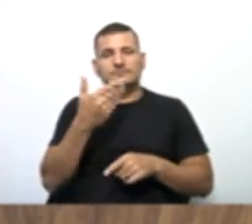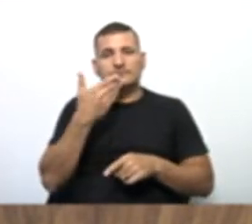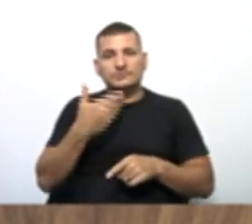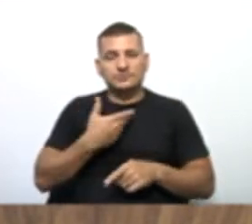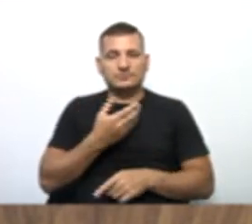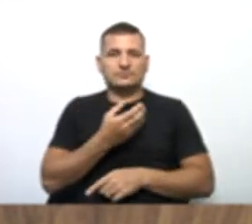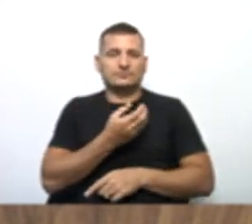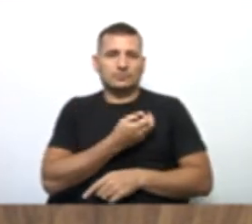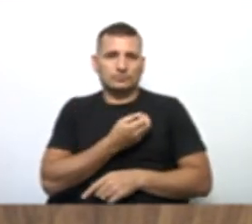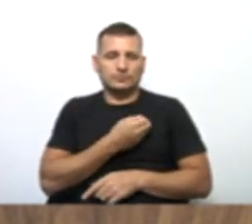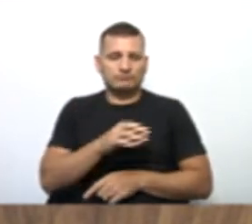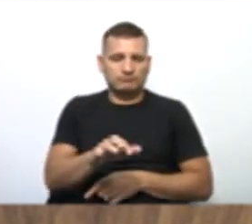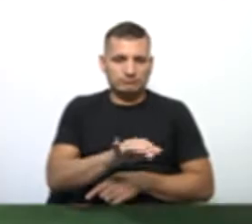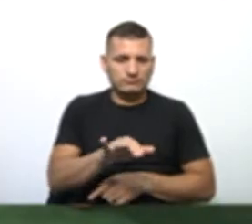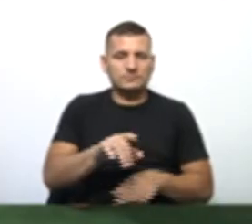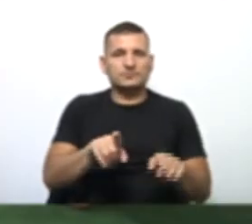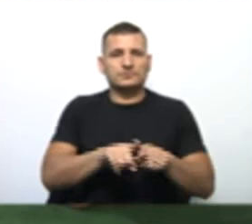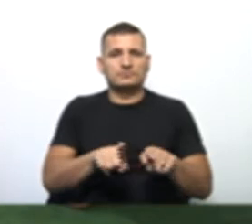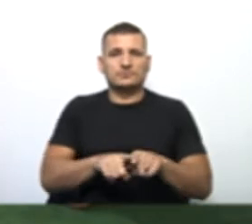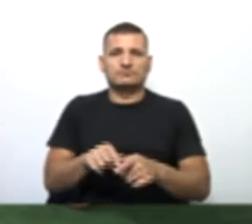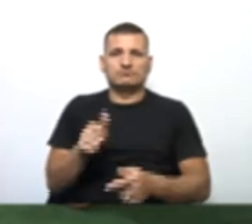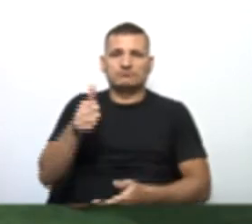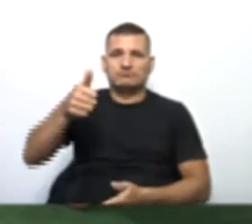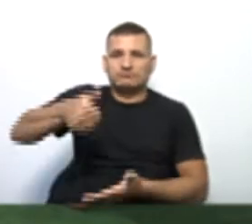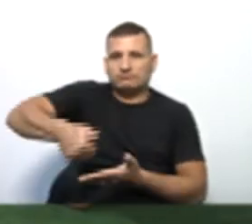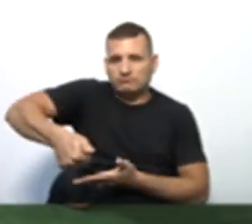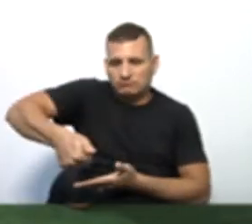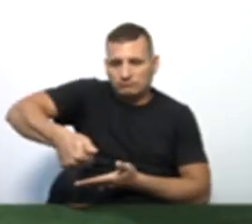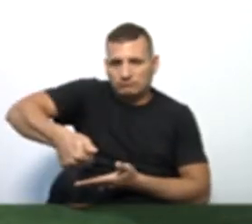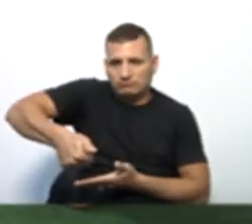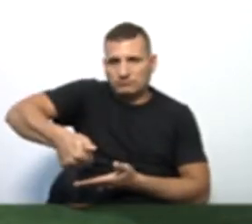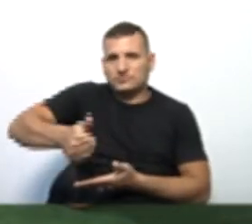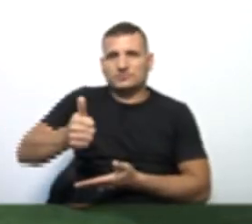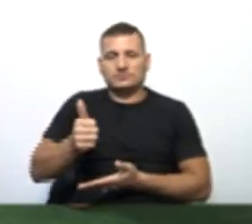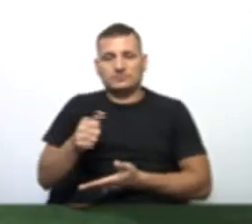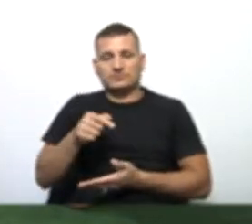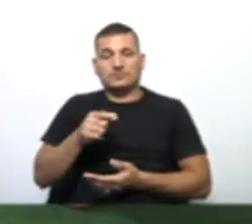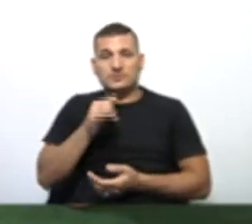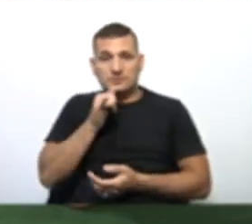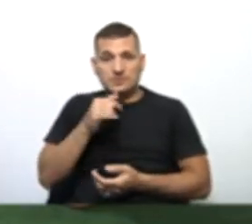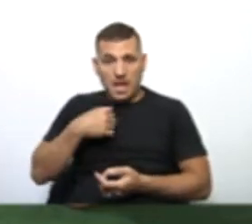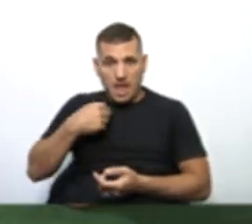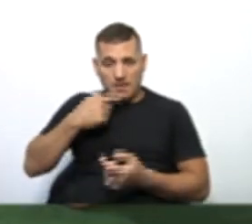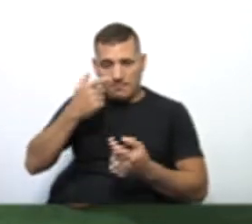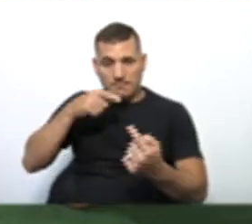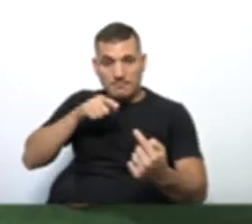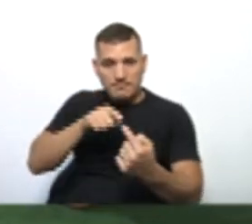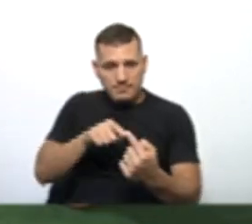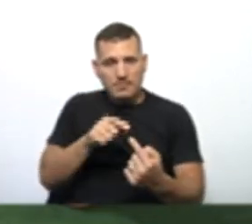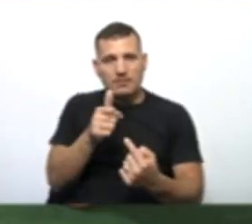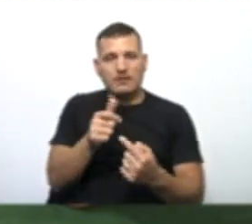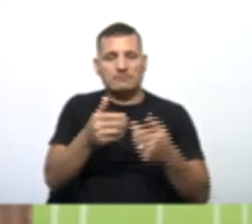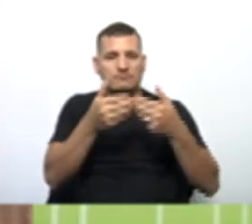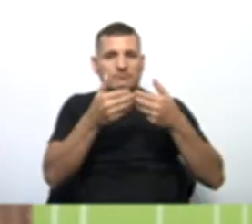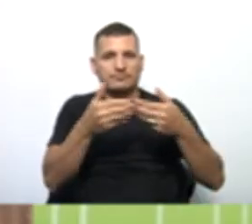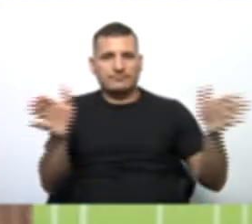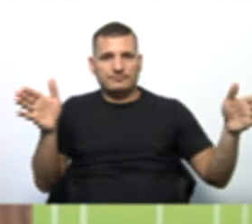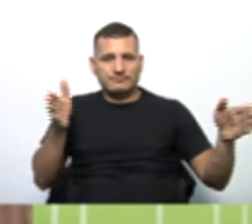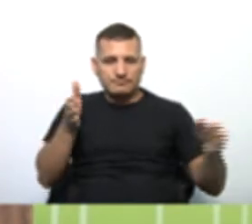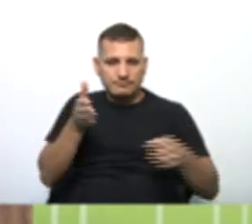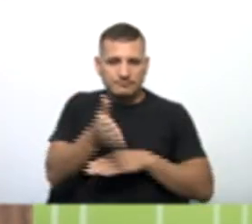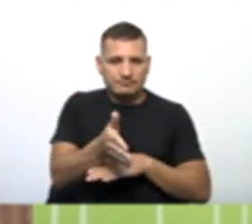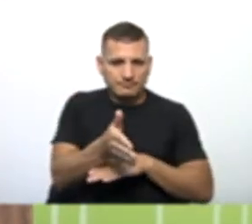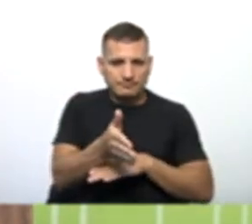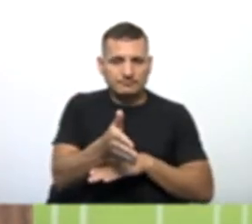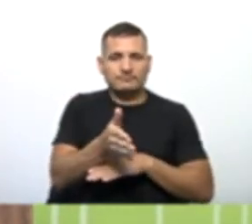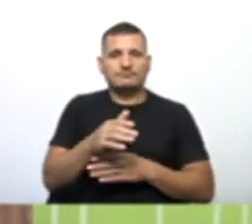numérica e a sua digital, a biometria para poder conferir, né? Então são vários meios de autenticação. Exato. Então cada um desses